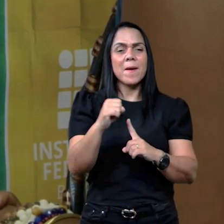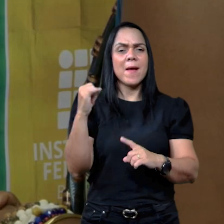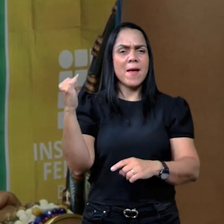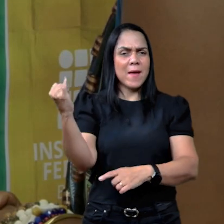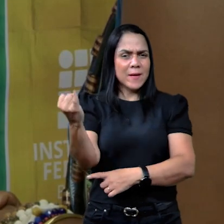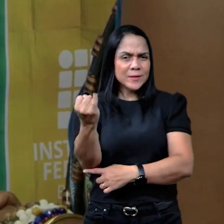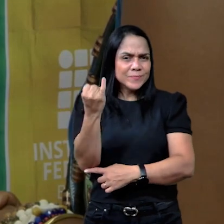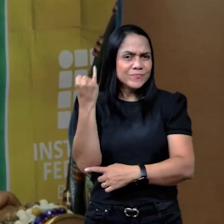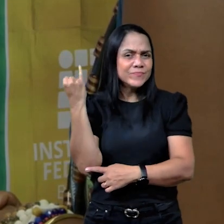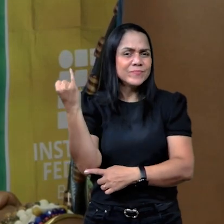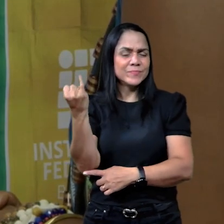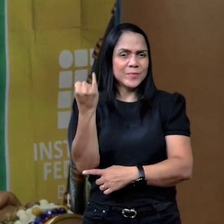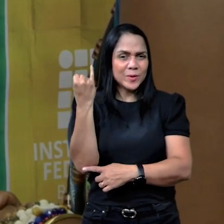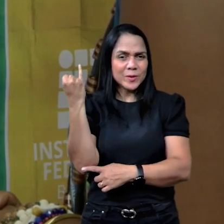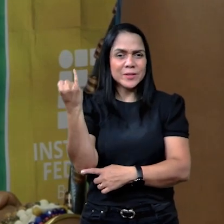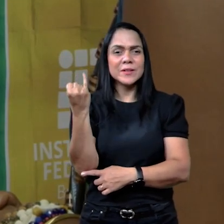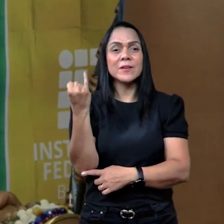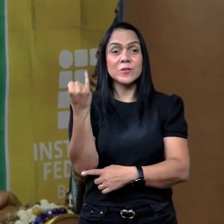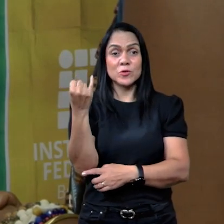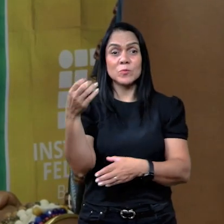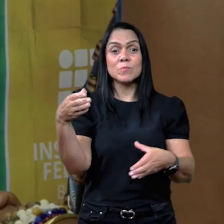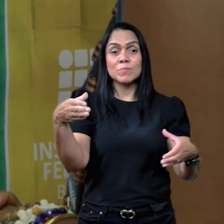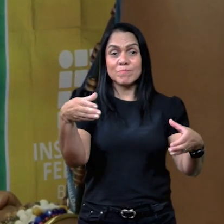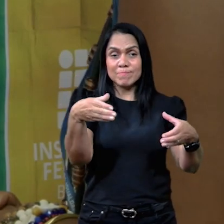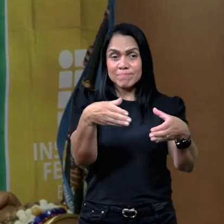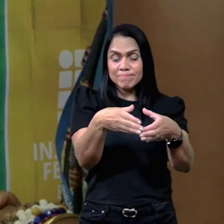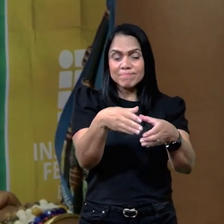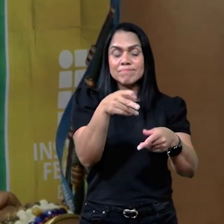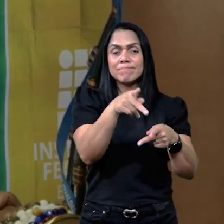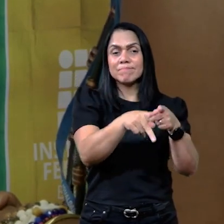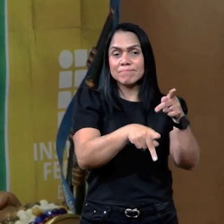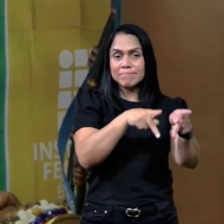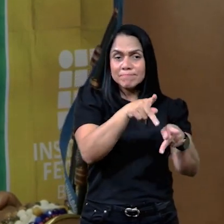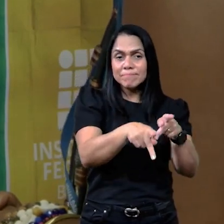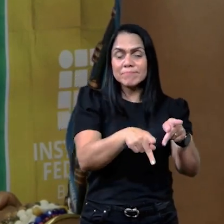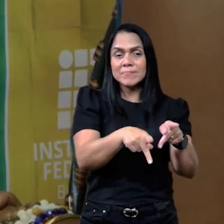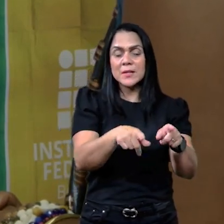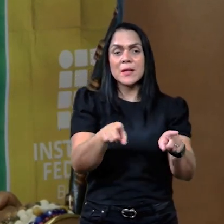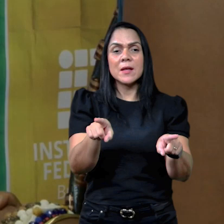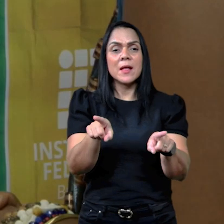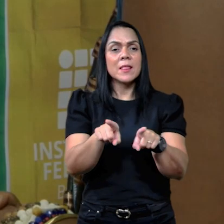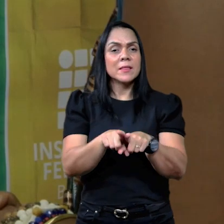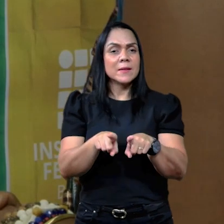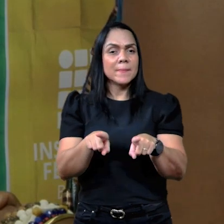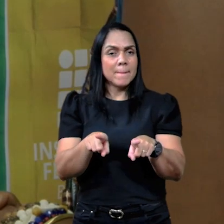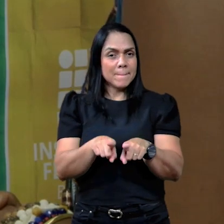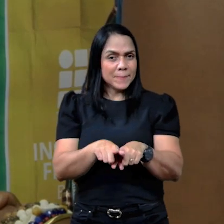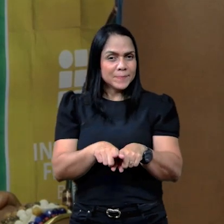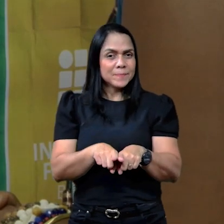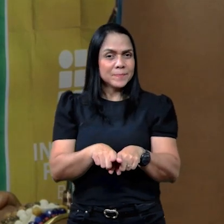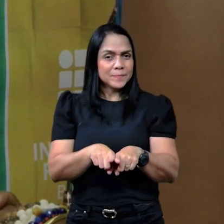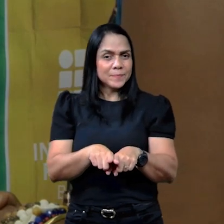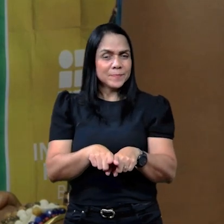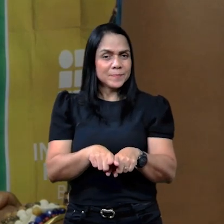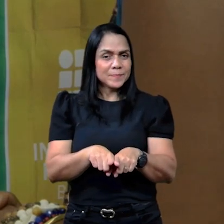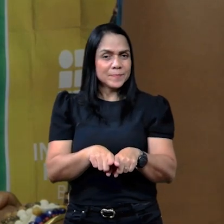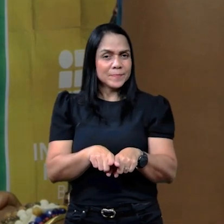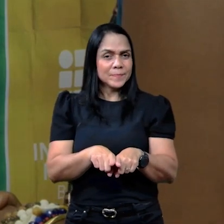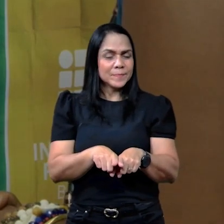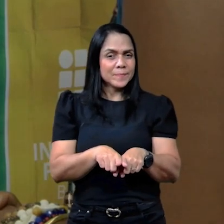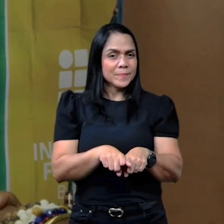é essencial para esses povos. E também como